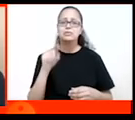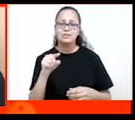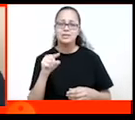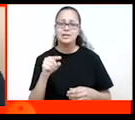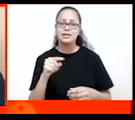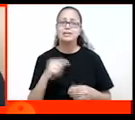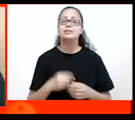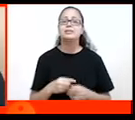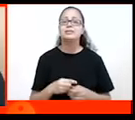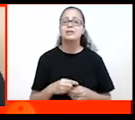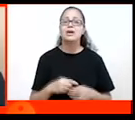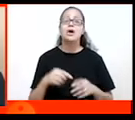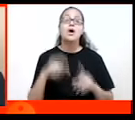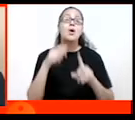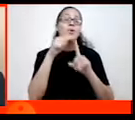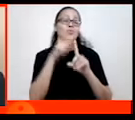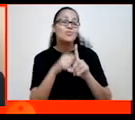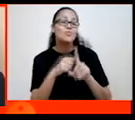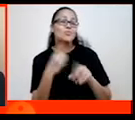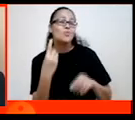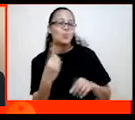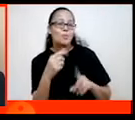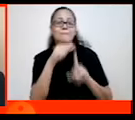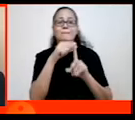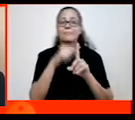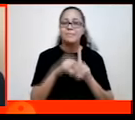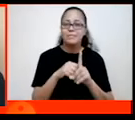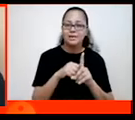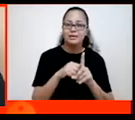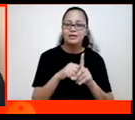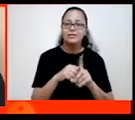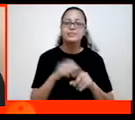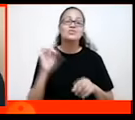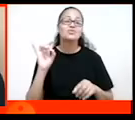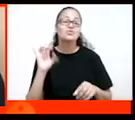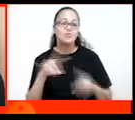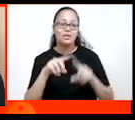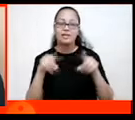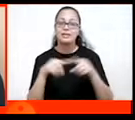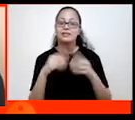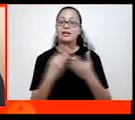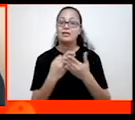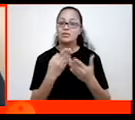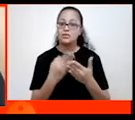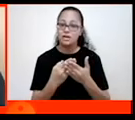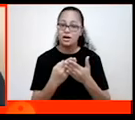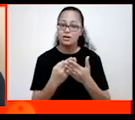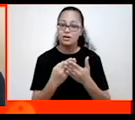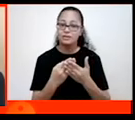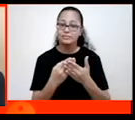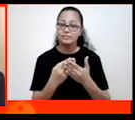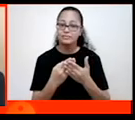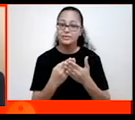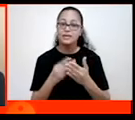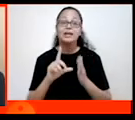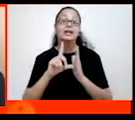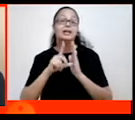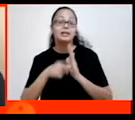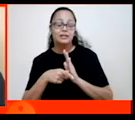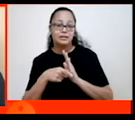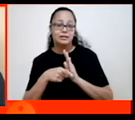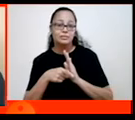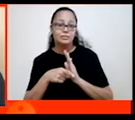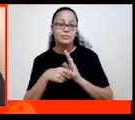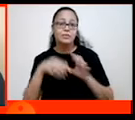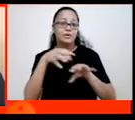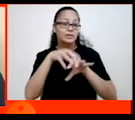que eu só fiquei um mês em sala de aula, né? E a pandemia já chegou, né? O isolamento social teve que ser realizado e as aulas passaram a